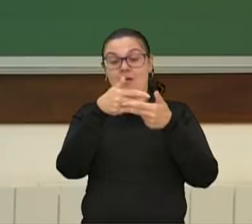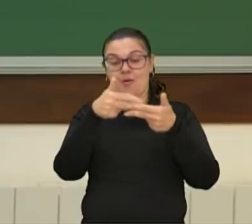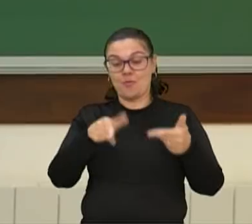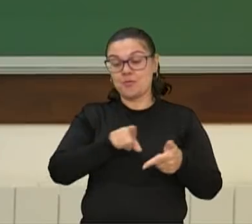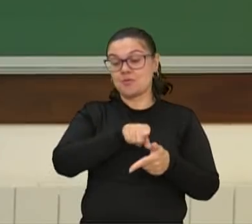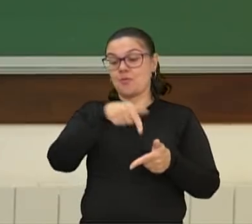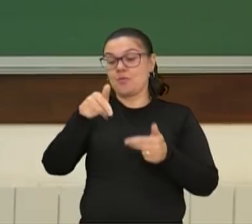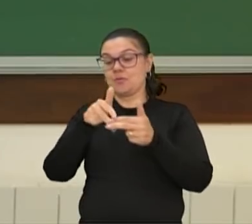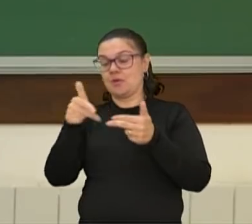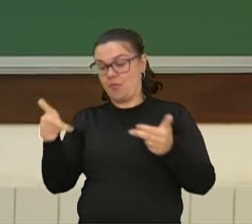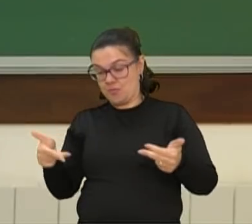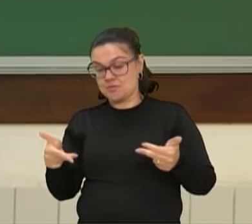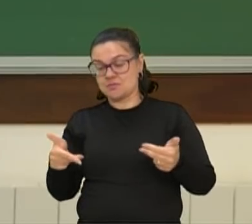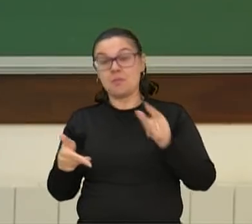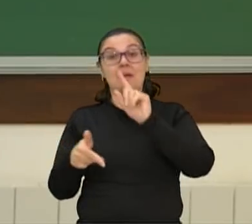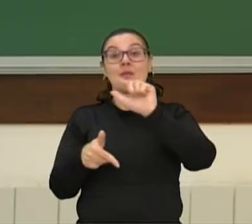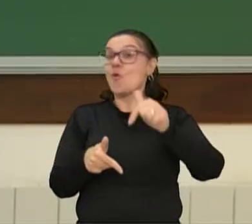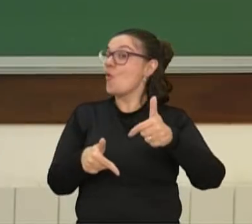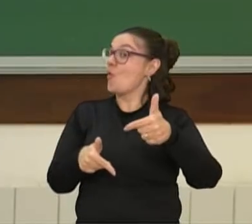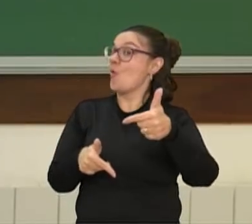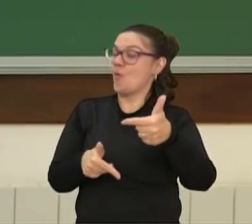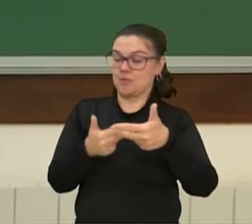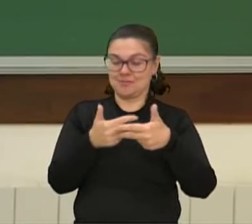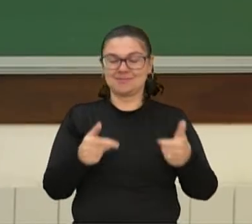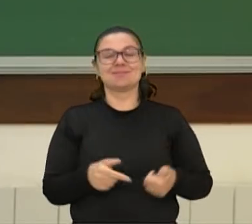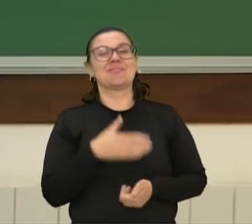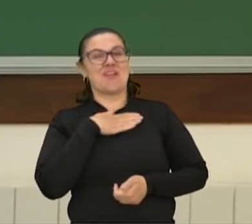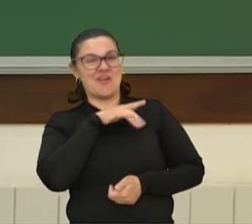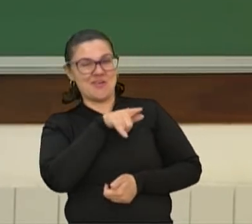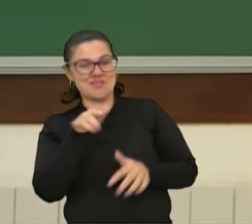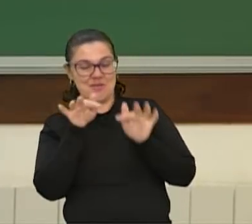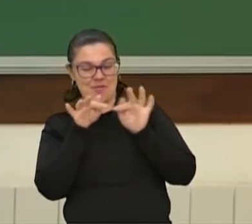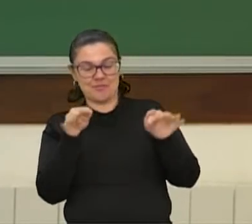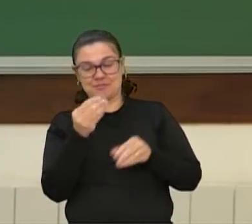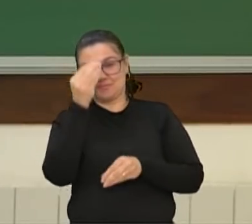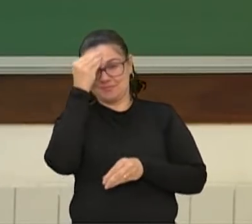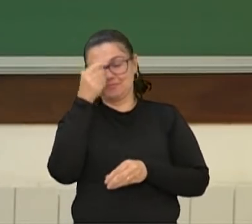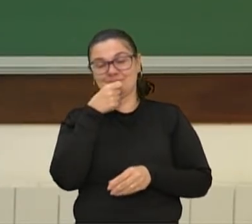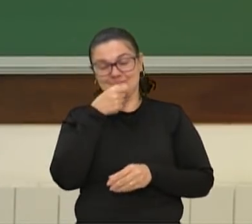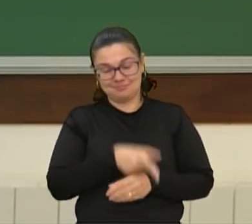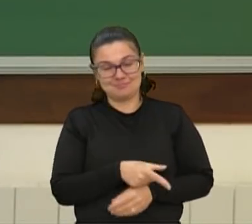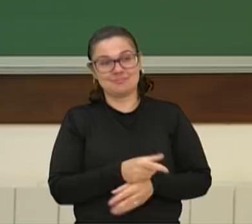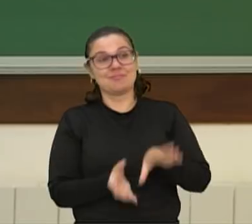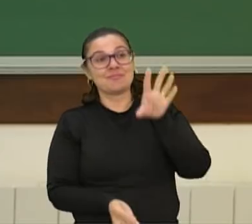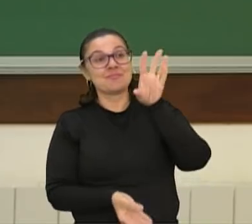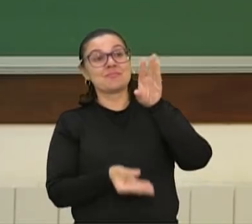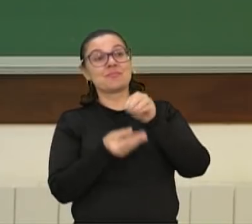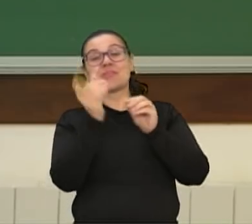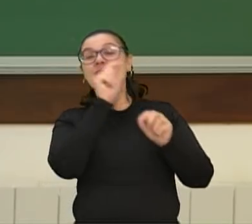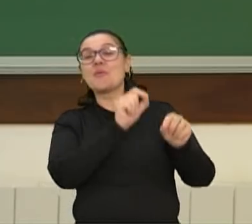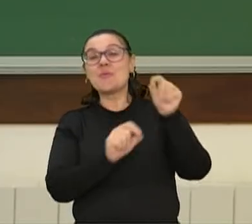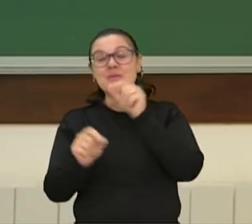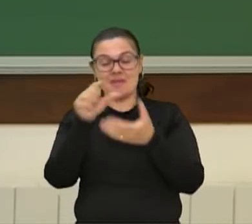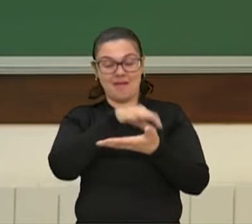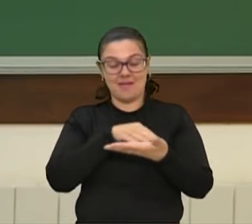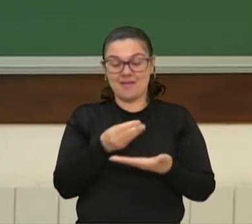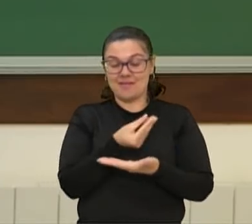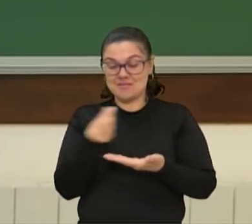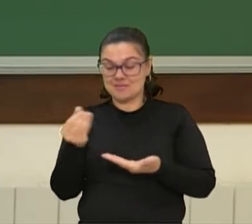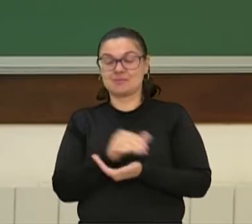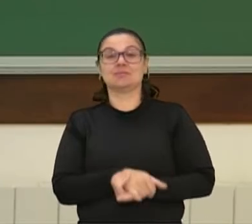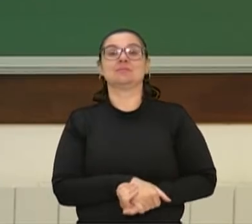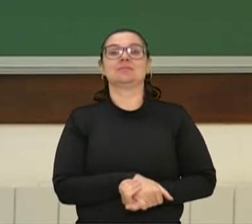e não outra coisa. Gostou da frase? Memoriza aí que é um bom resumo sobre o que é